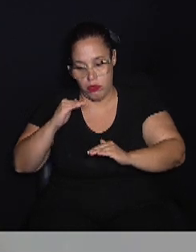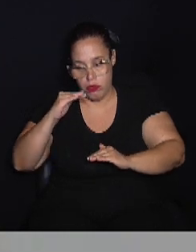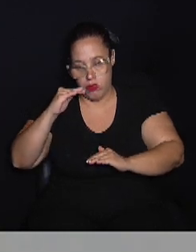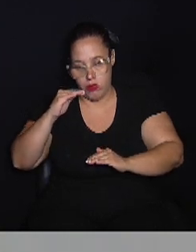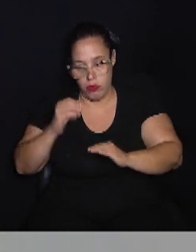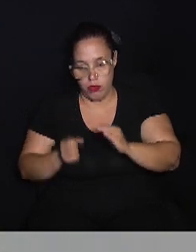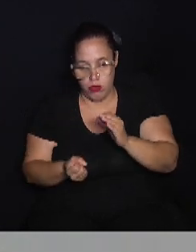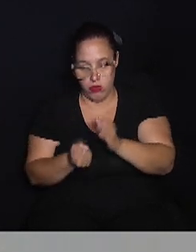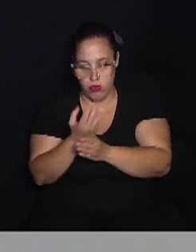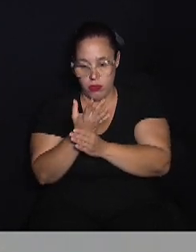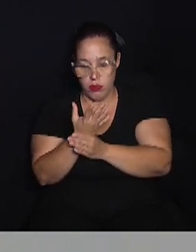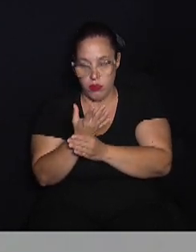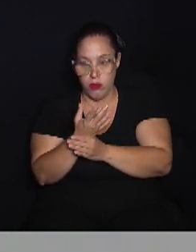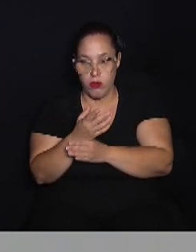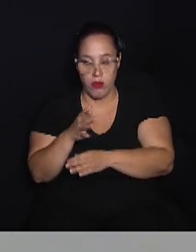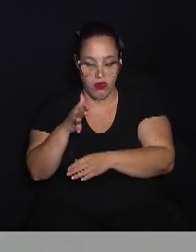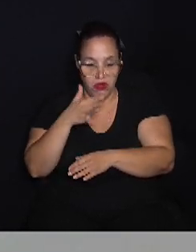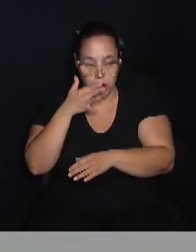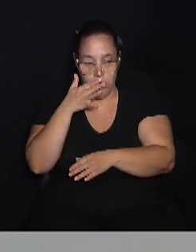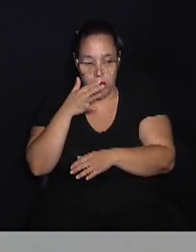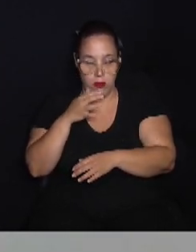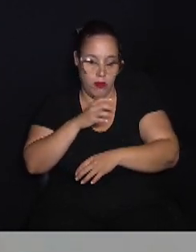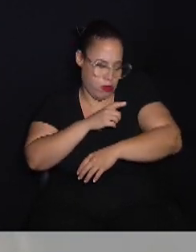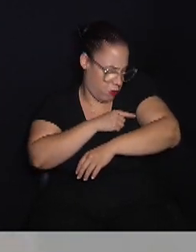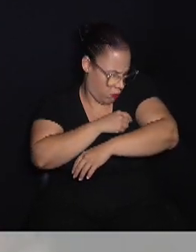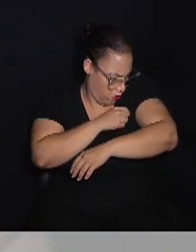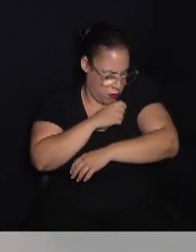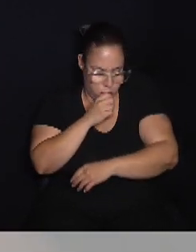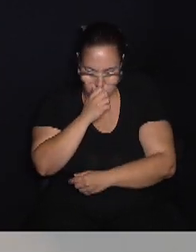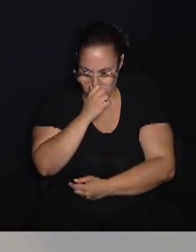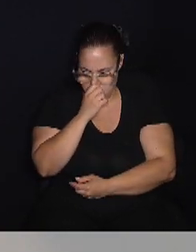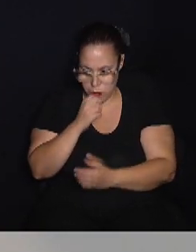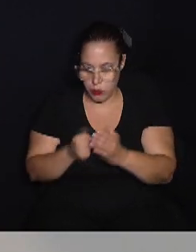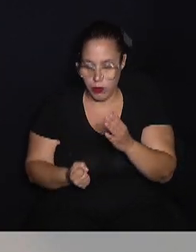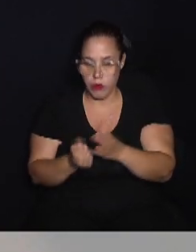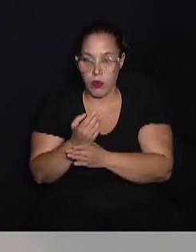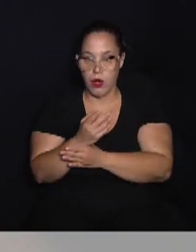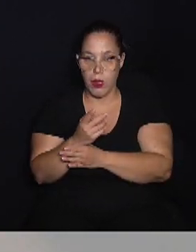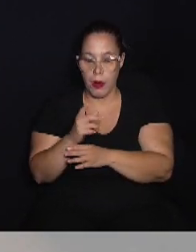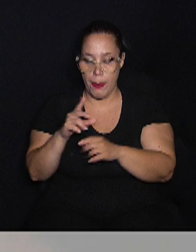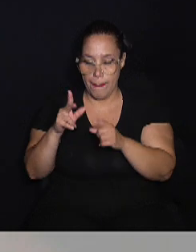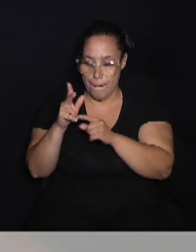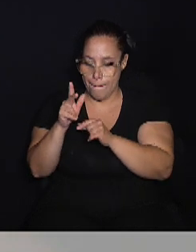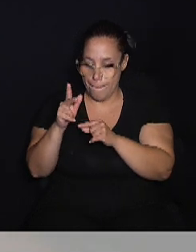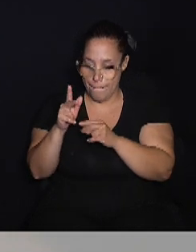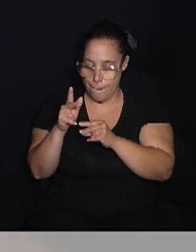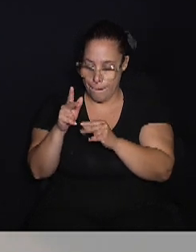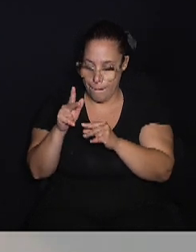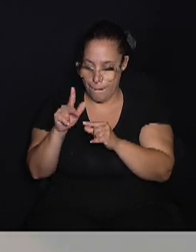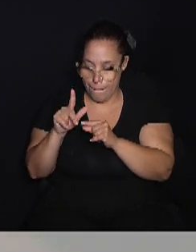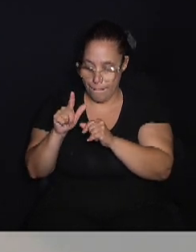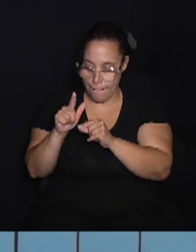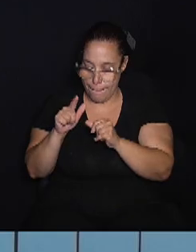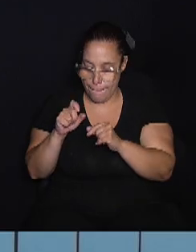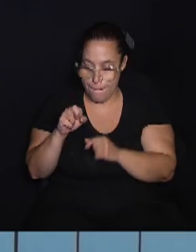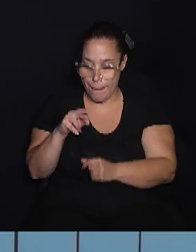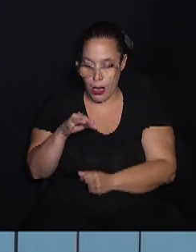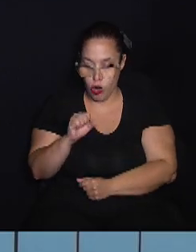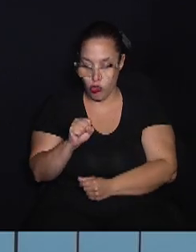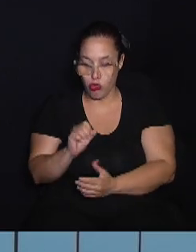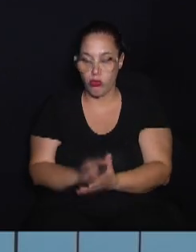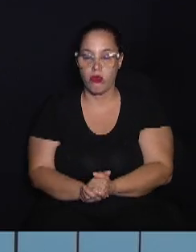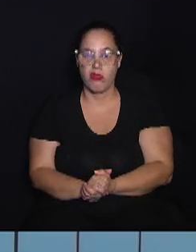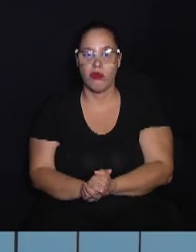surgimento tanto do odor axilar e o surgimento dos pelos pubianos e por isso que